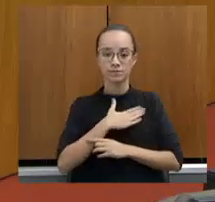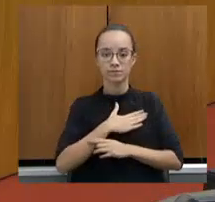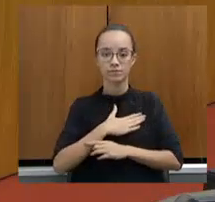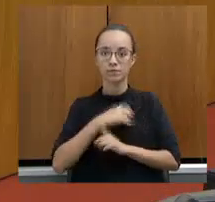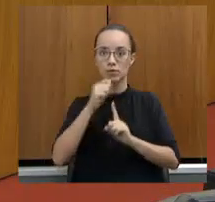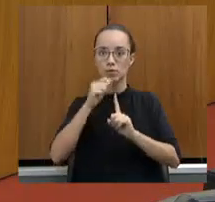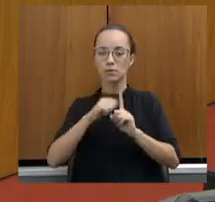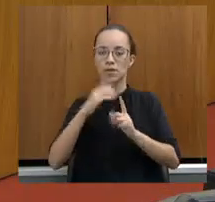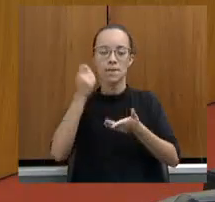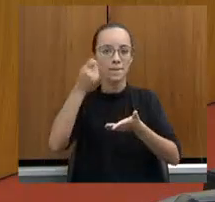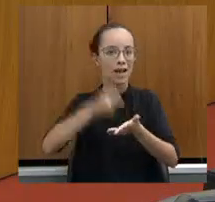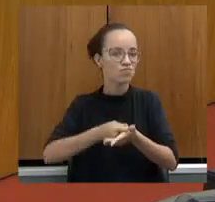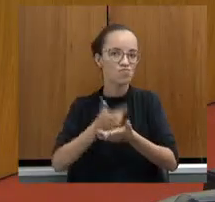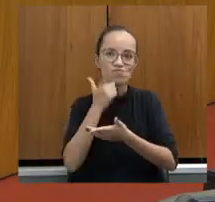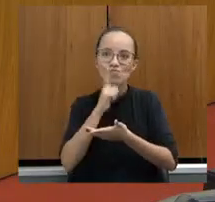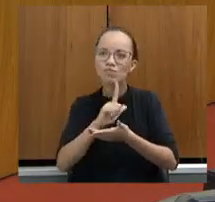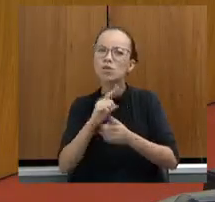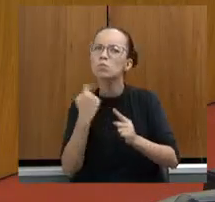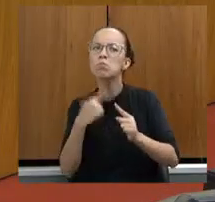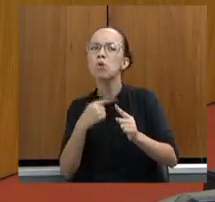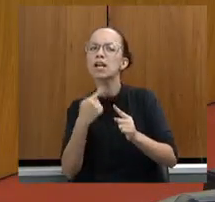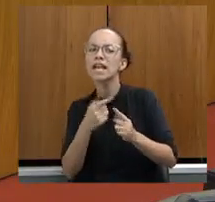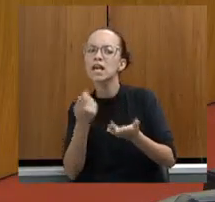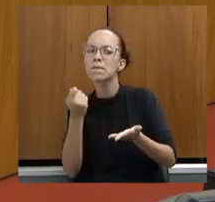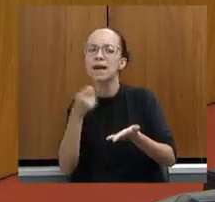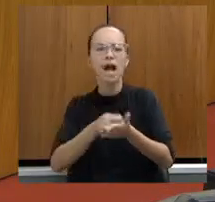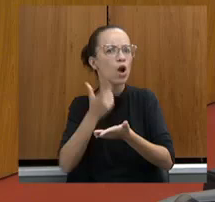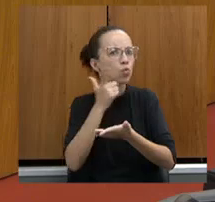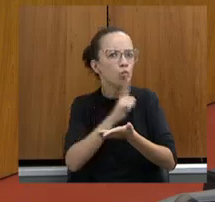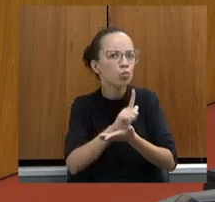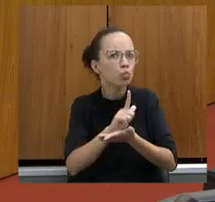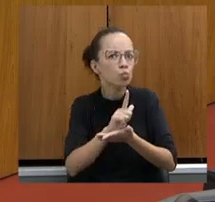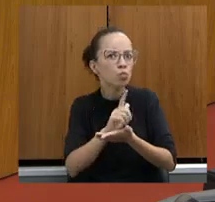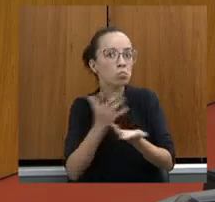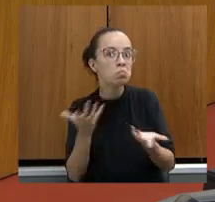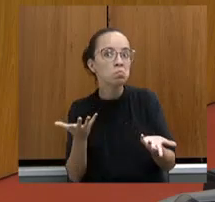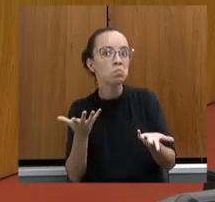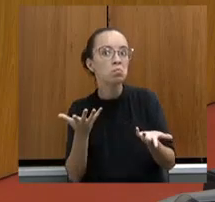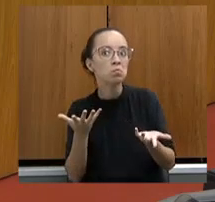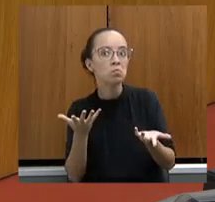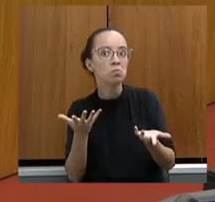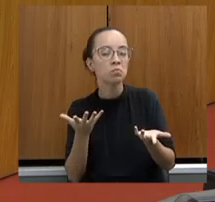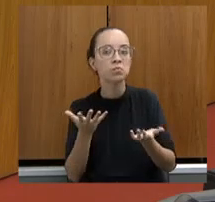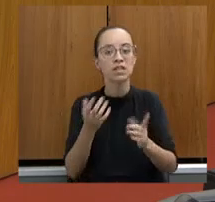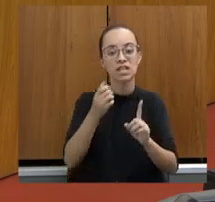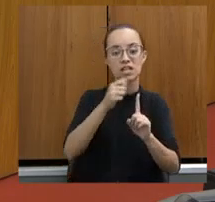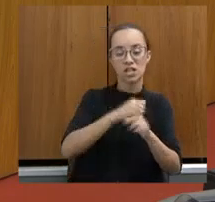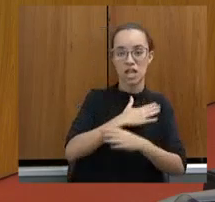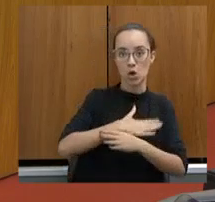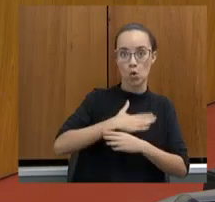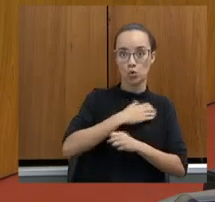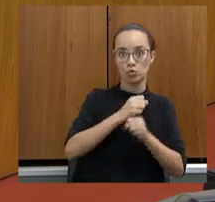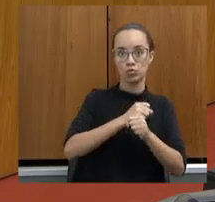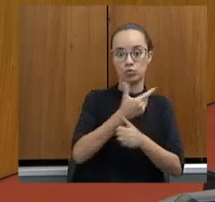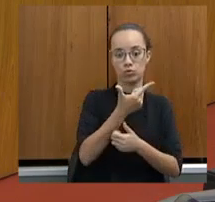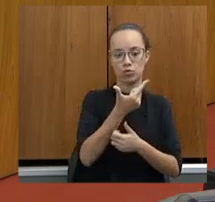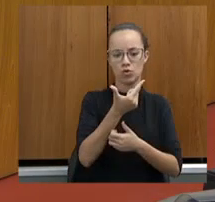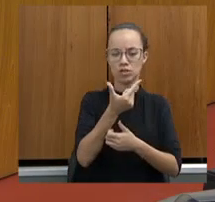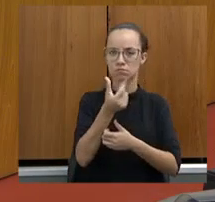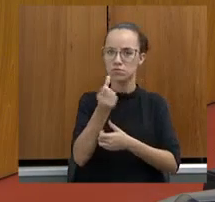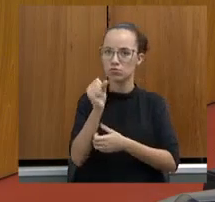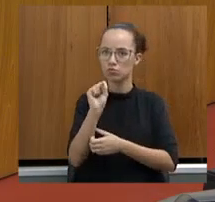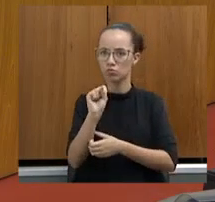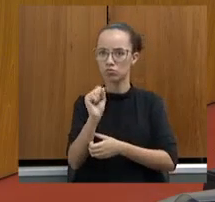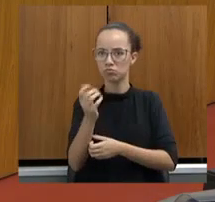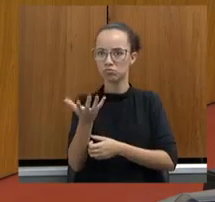para frente conseguiu pagar por que que não conseguiu pagar nem um mês Embora tenha sido promulgada em agosto de 2018 não se tinha